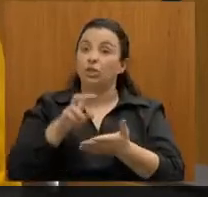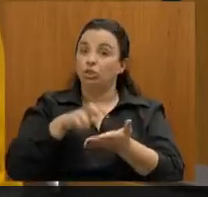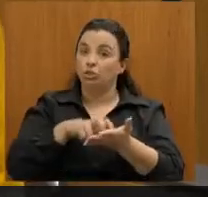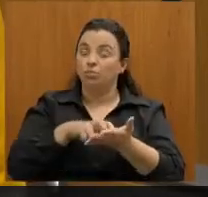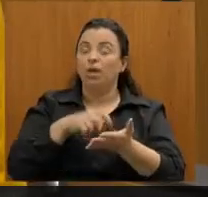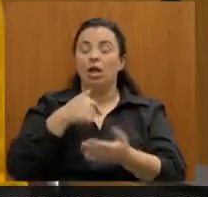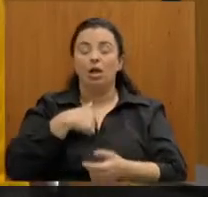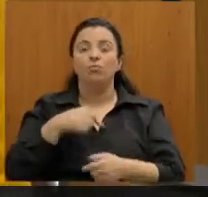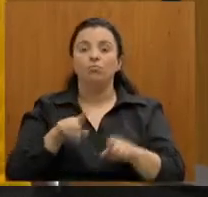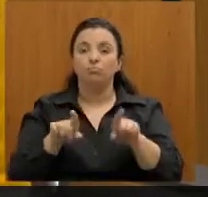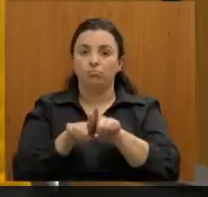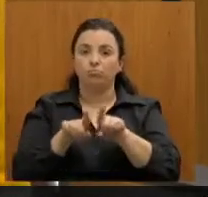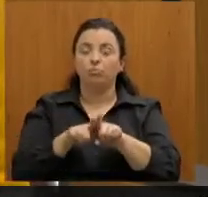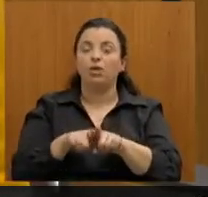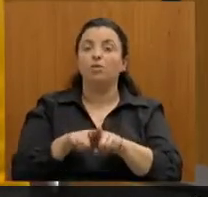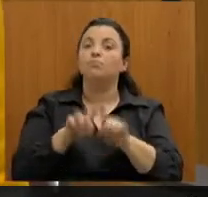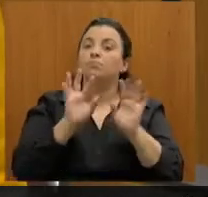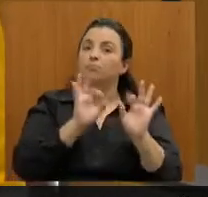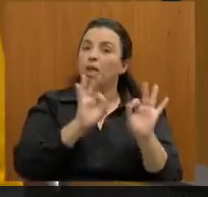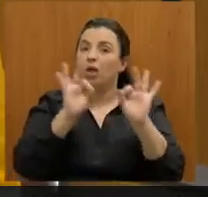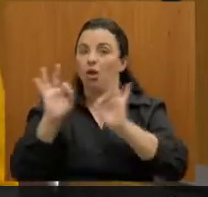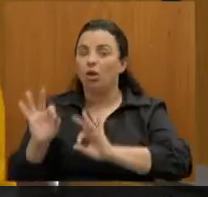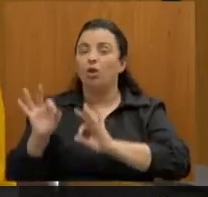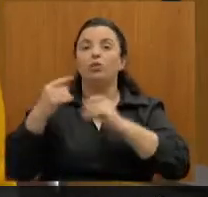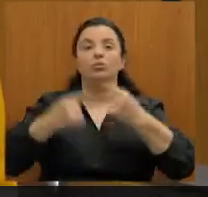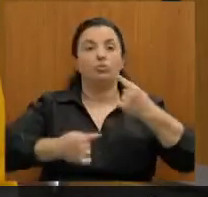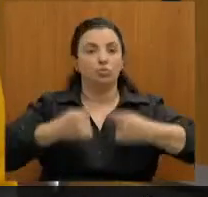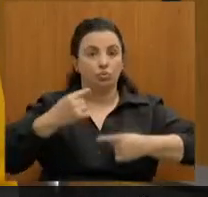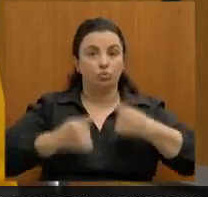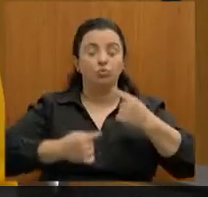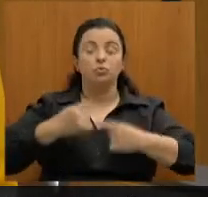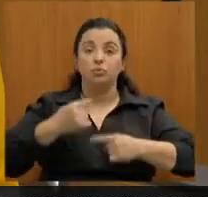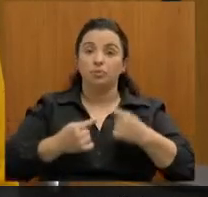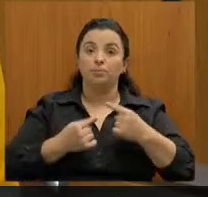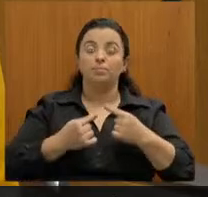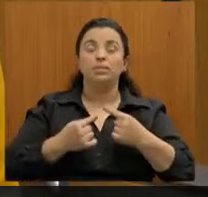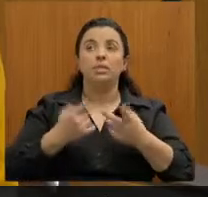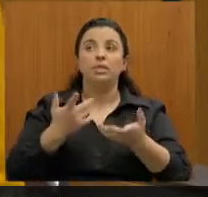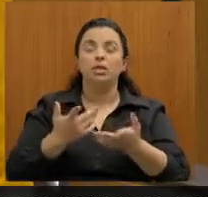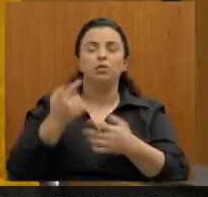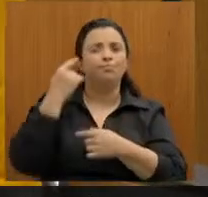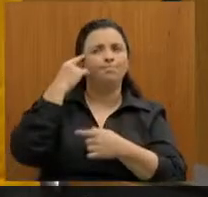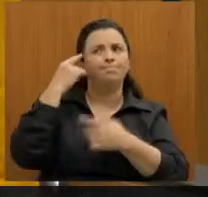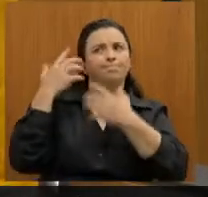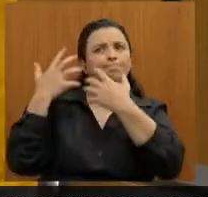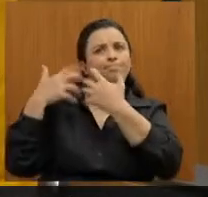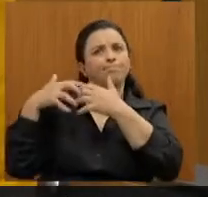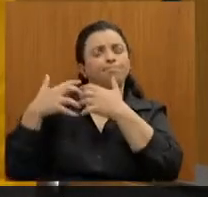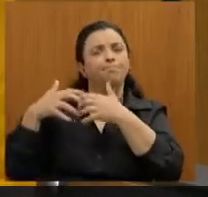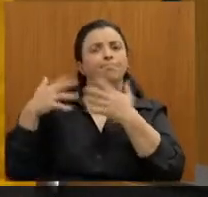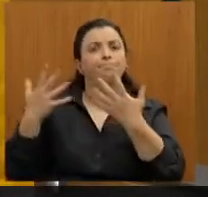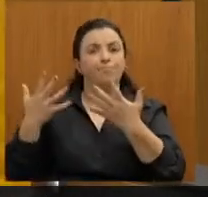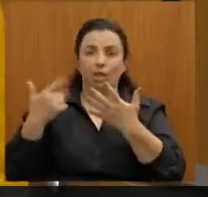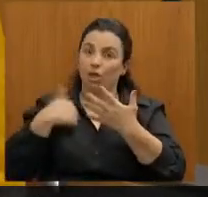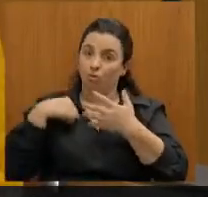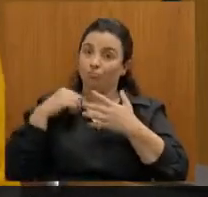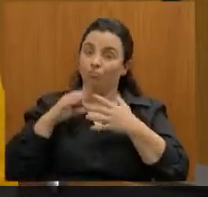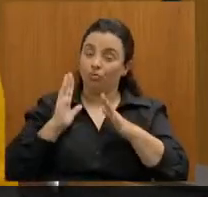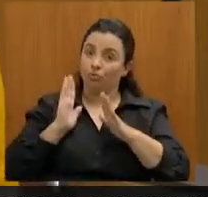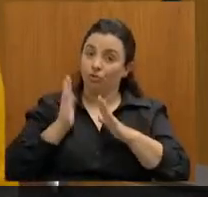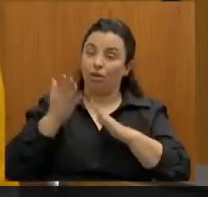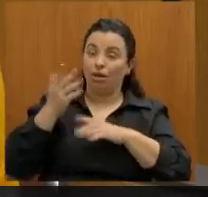também de acompanhar as discussões e me perguntava como professora que sou